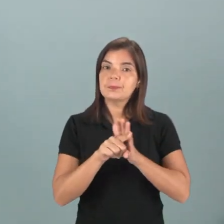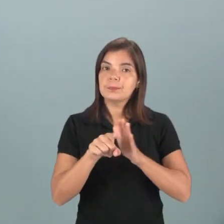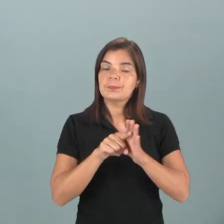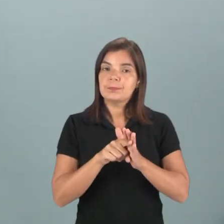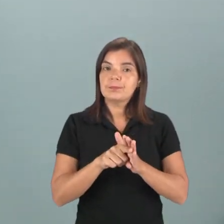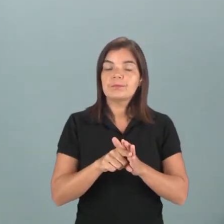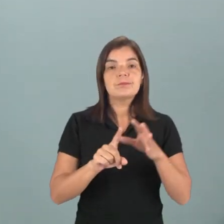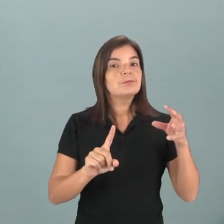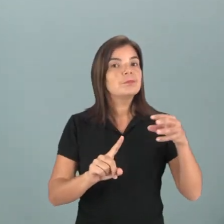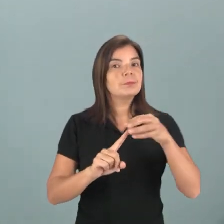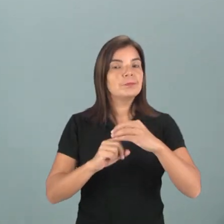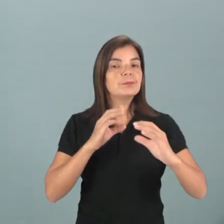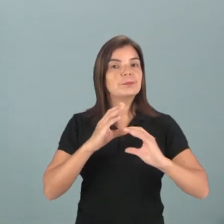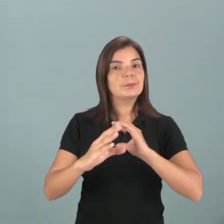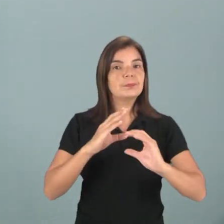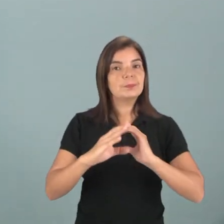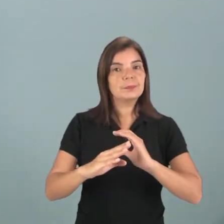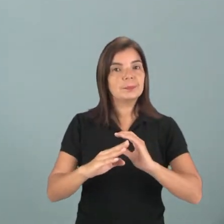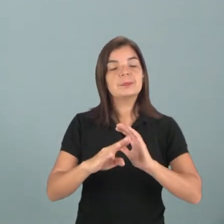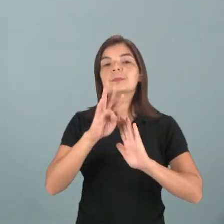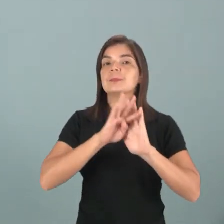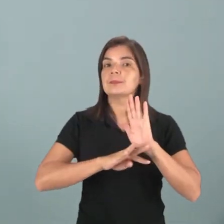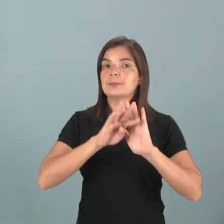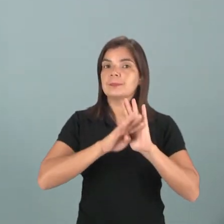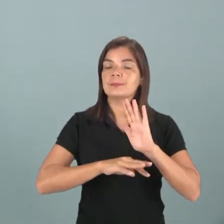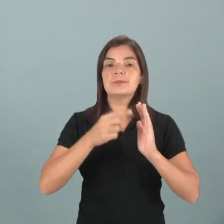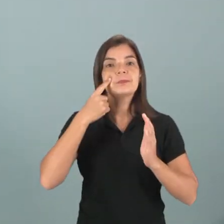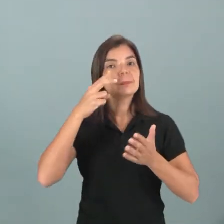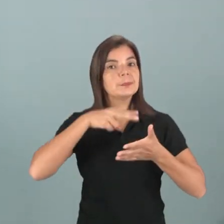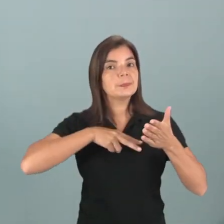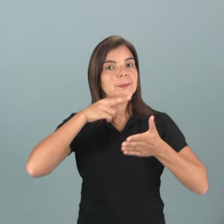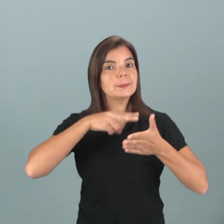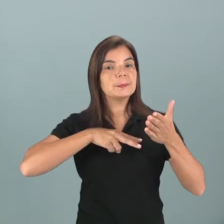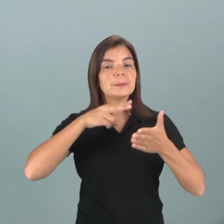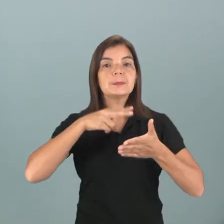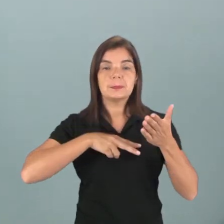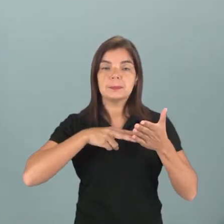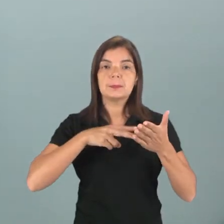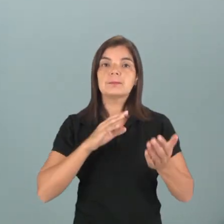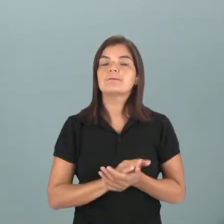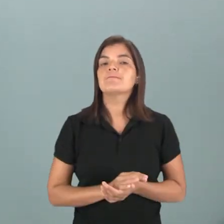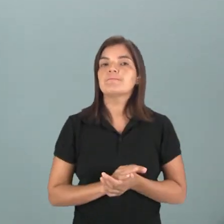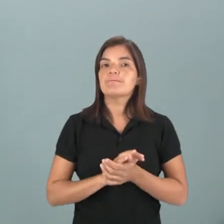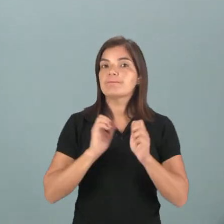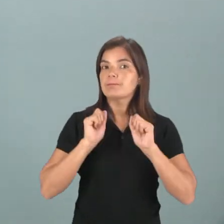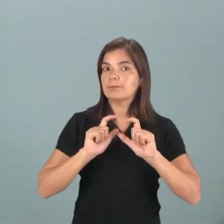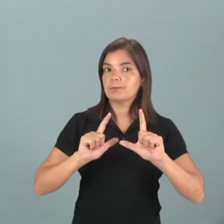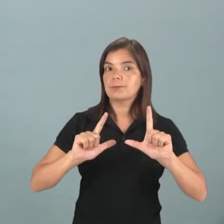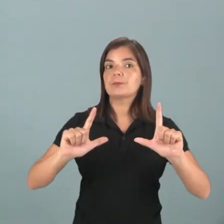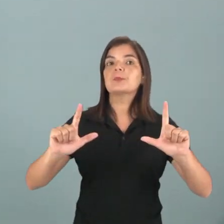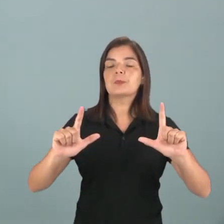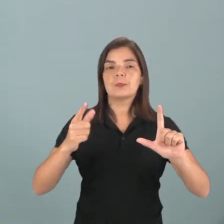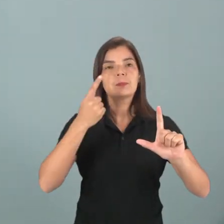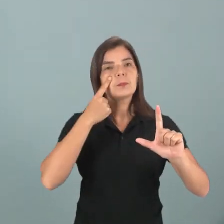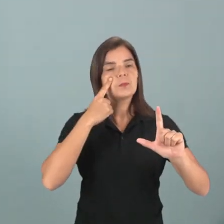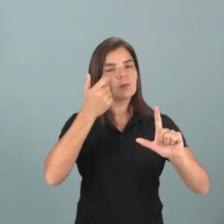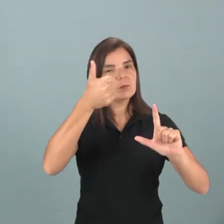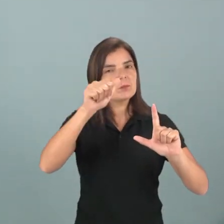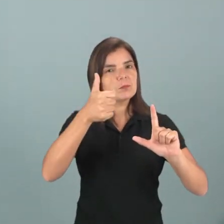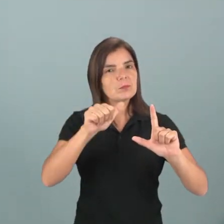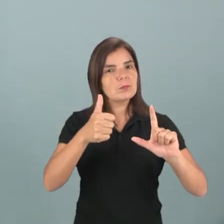a intenção comunicativa dos textos? Vamos ler uma manchete para que a gente